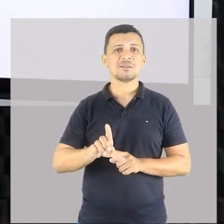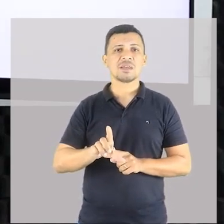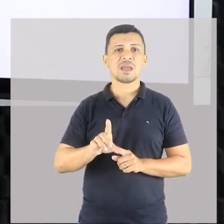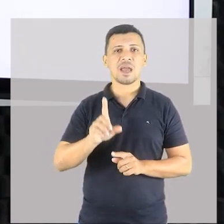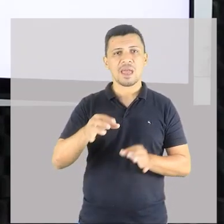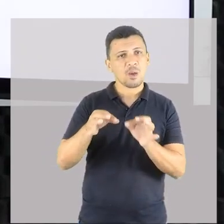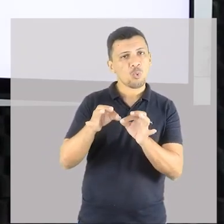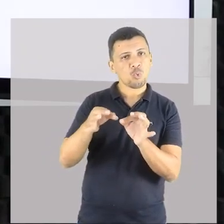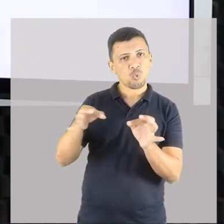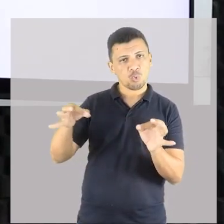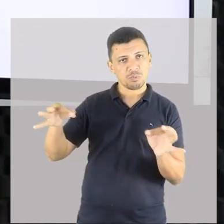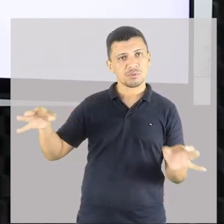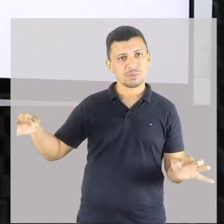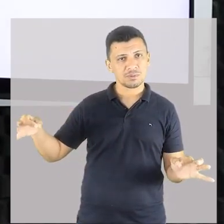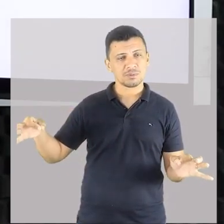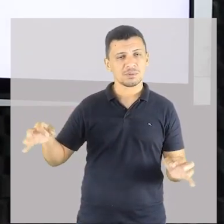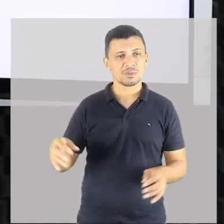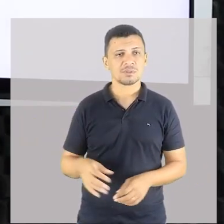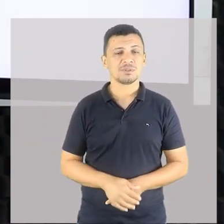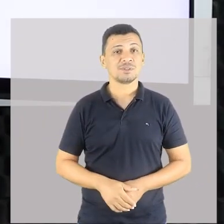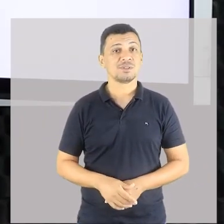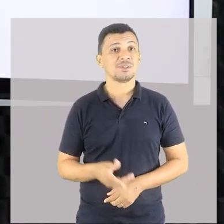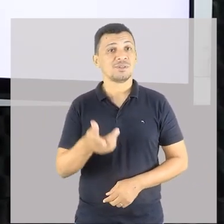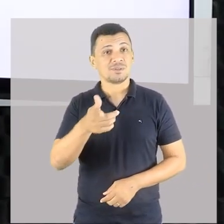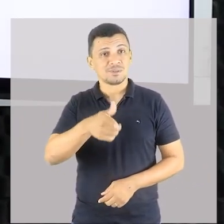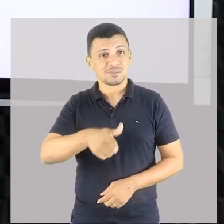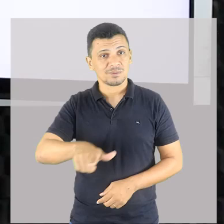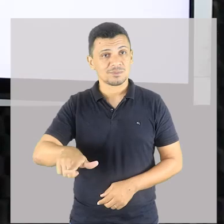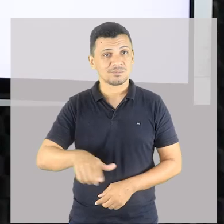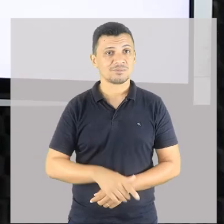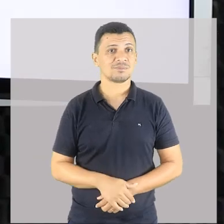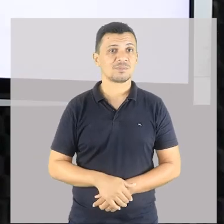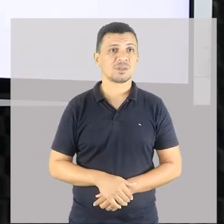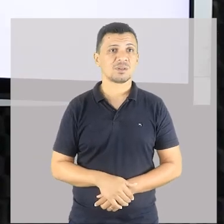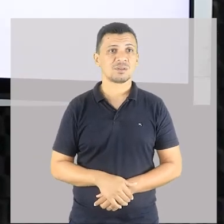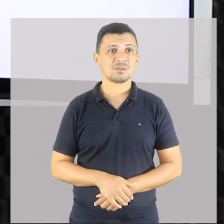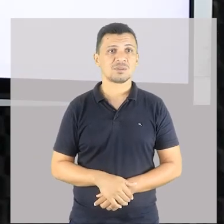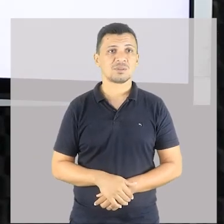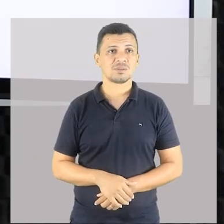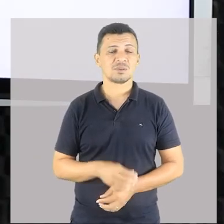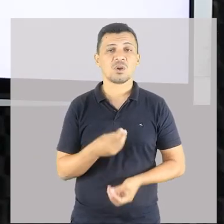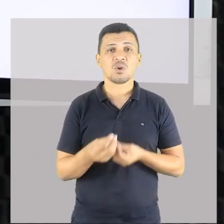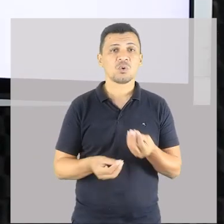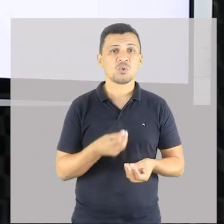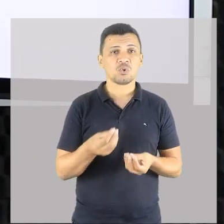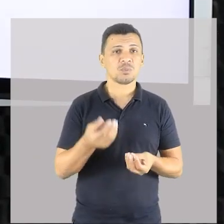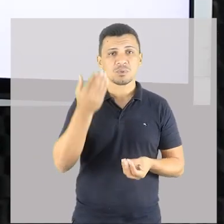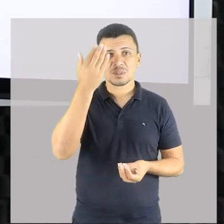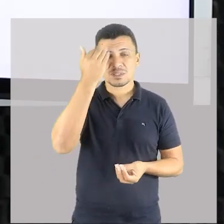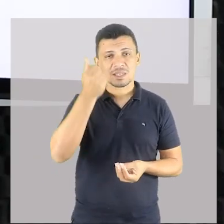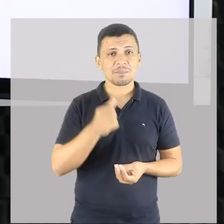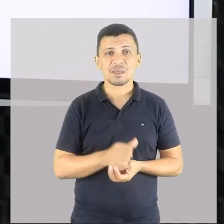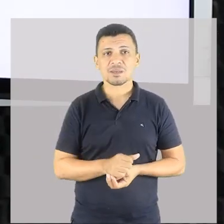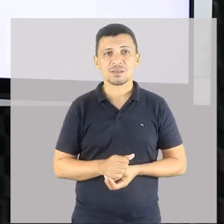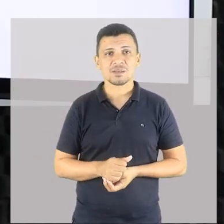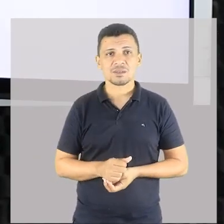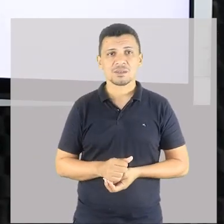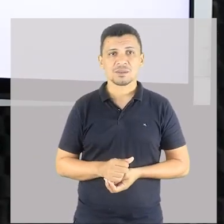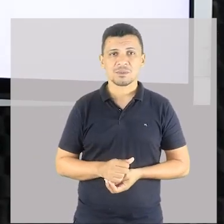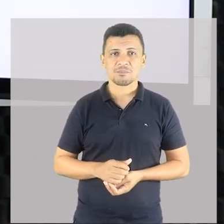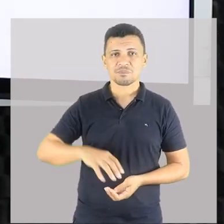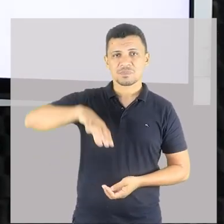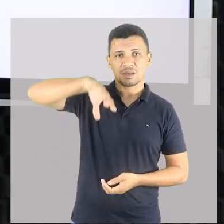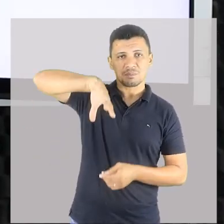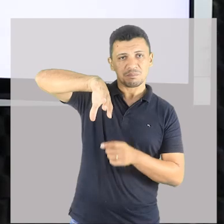tá? E mais uma vez aqui, ó, para saber as linhas de campo, ó, polegar no sentido